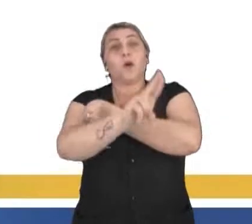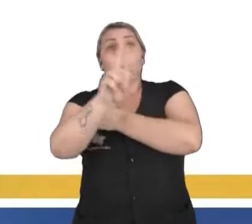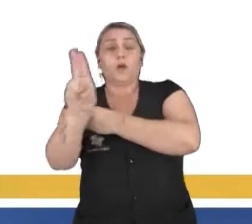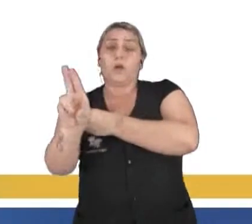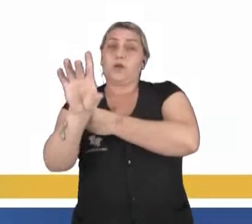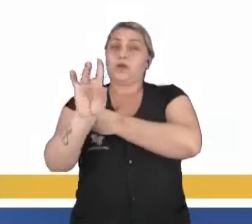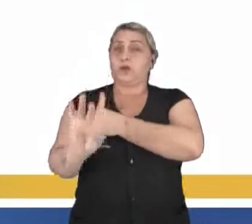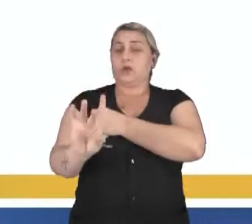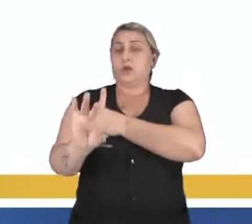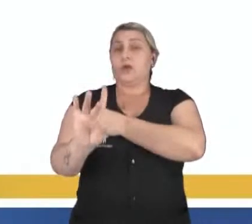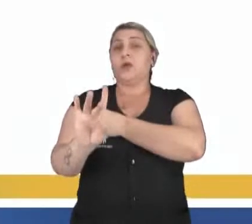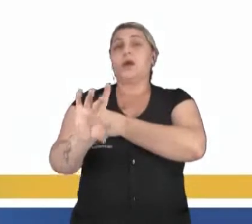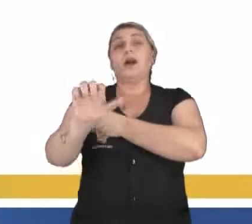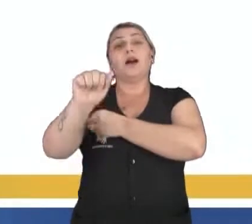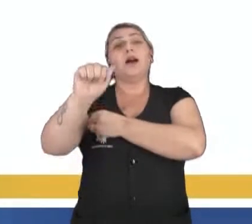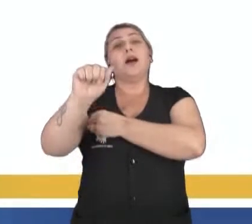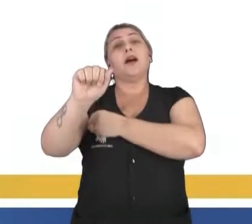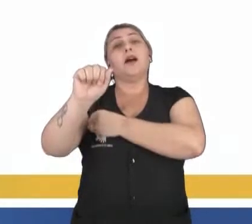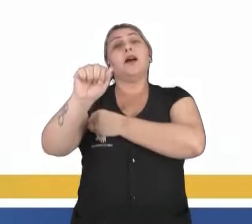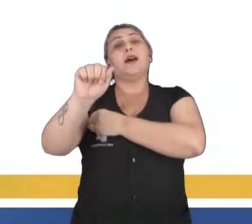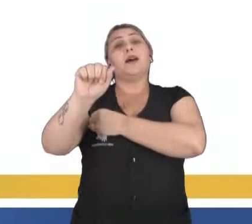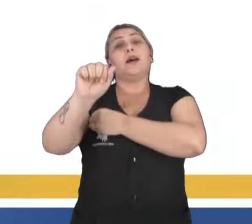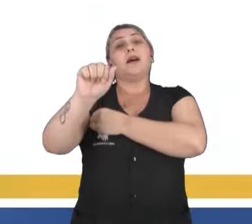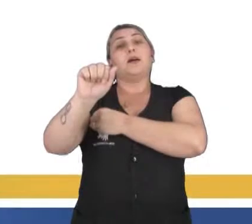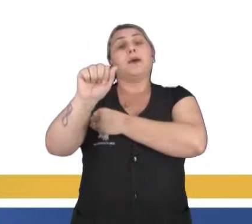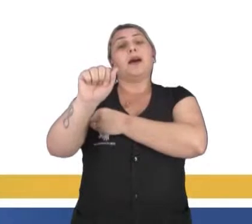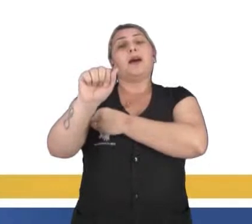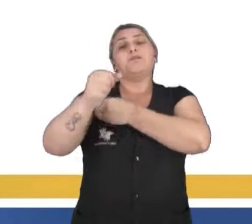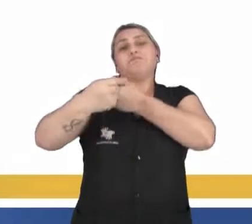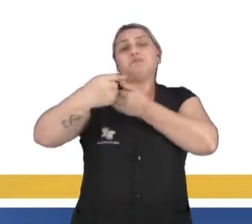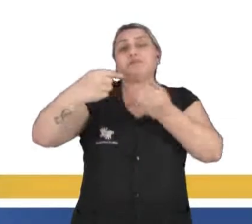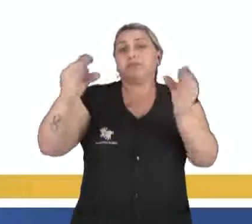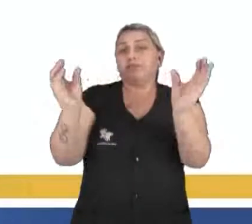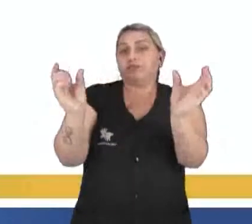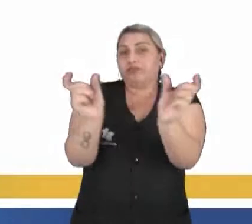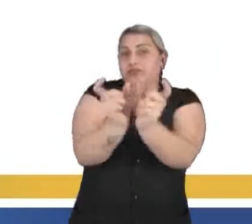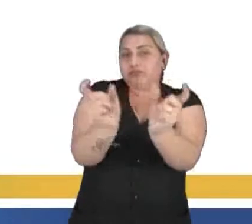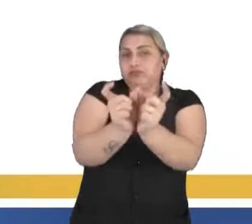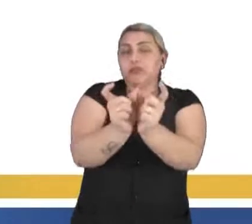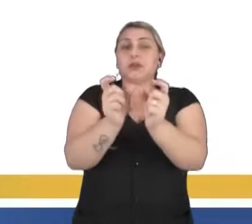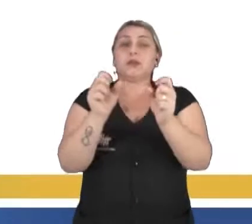ser apenas acessório, tá? E além disso, ela pode também